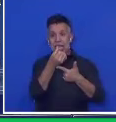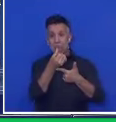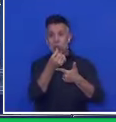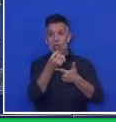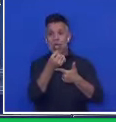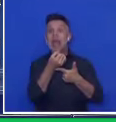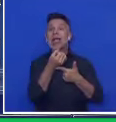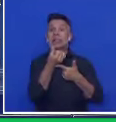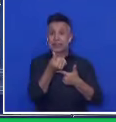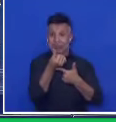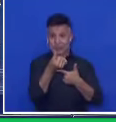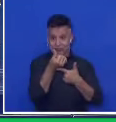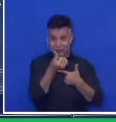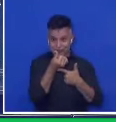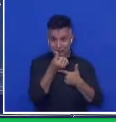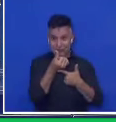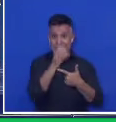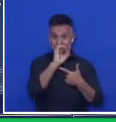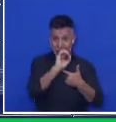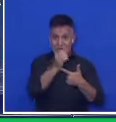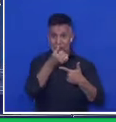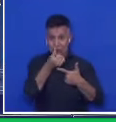06.